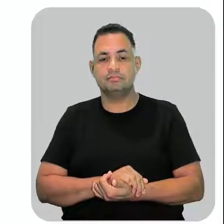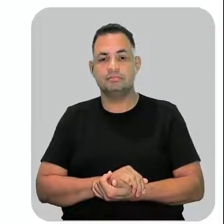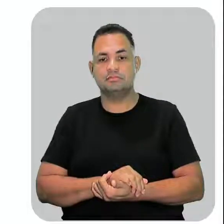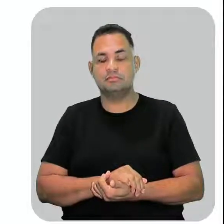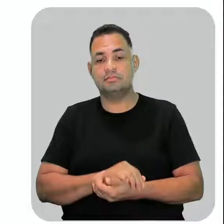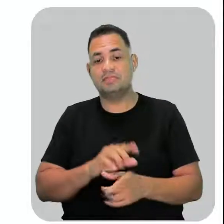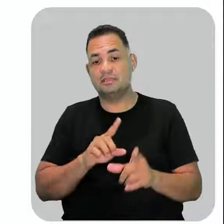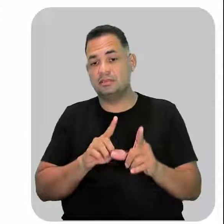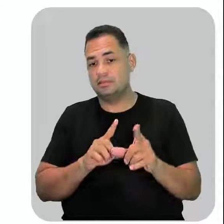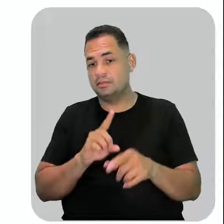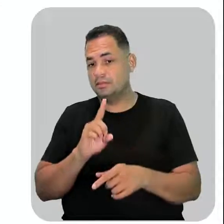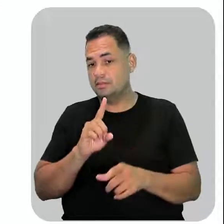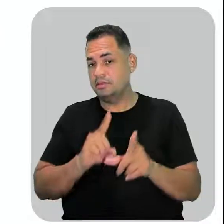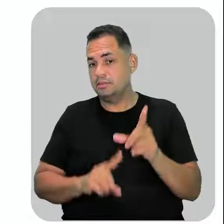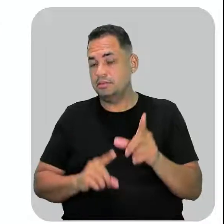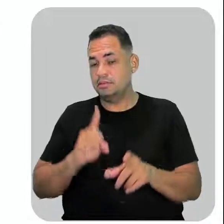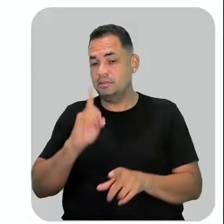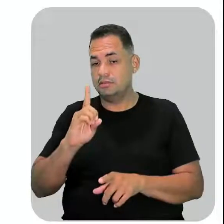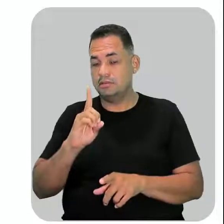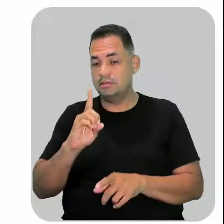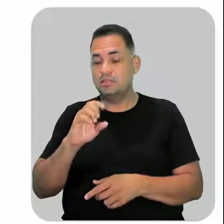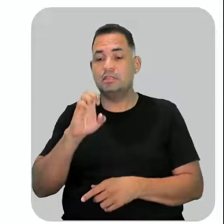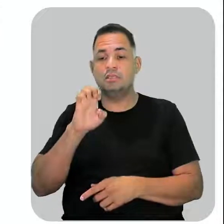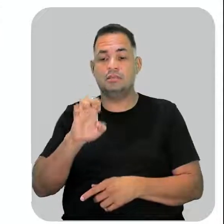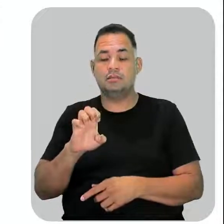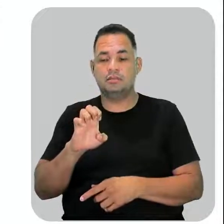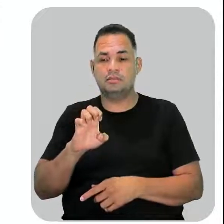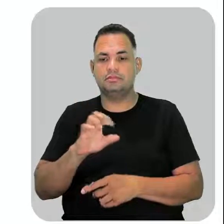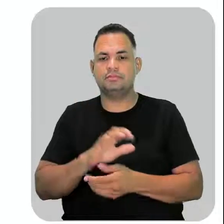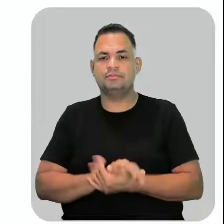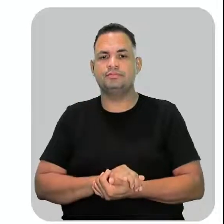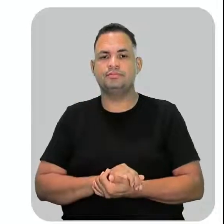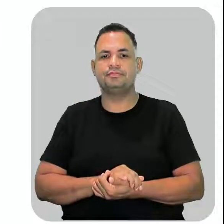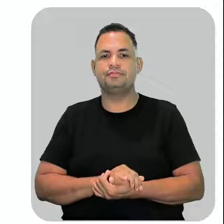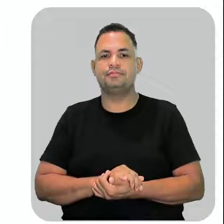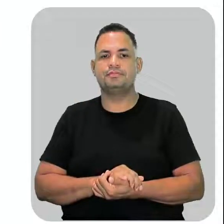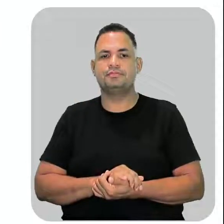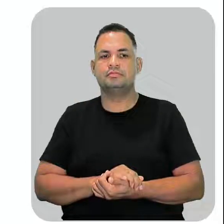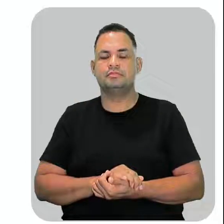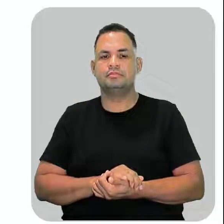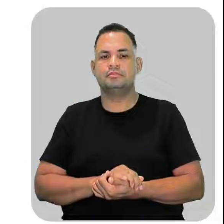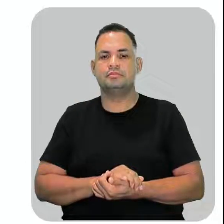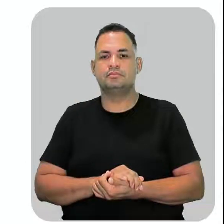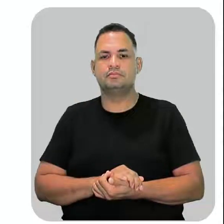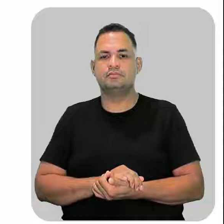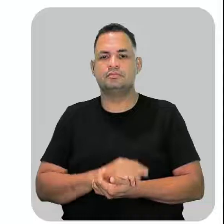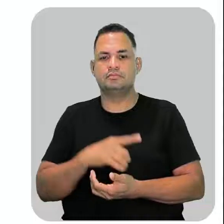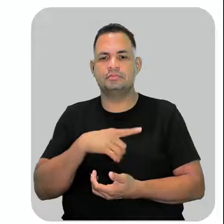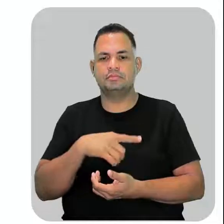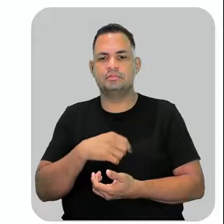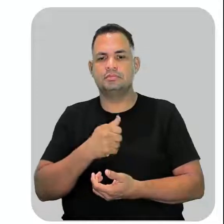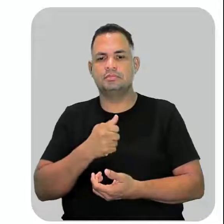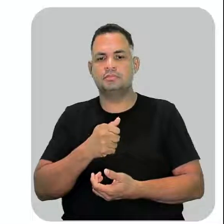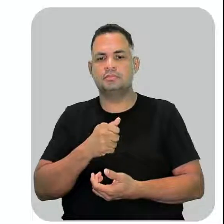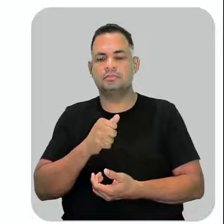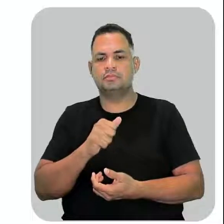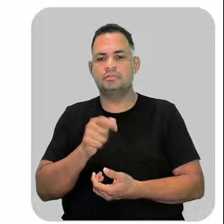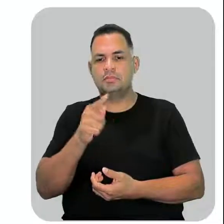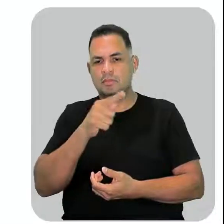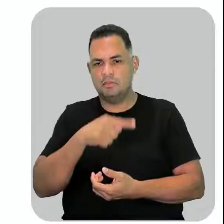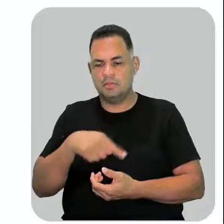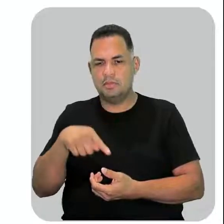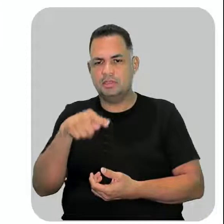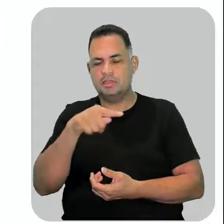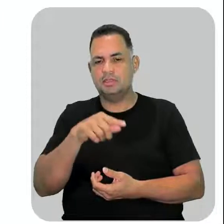letra D e a letra E. Vamos na letra D. Aqui o anel aromático,